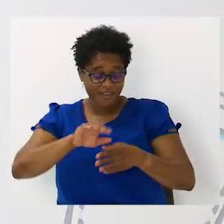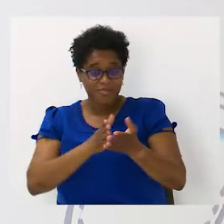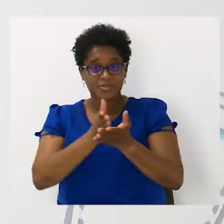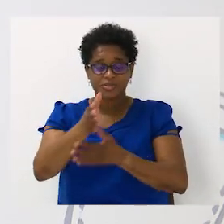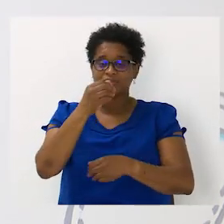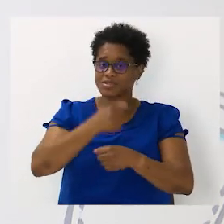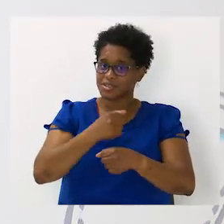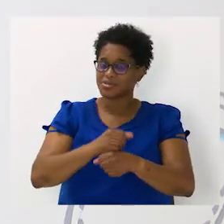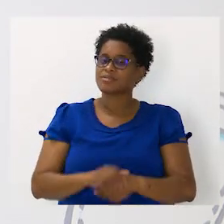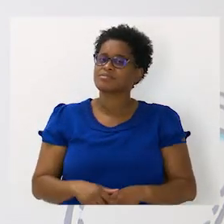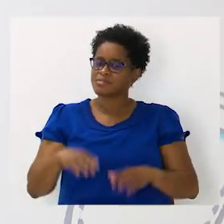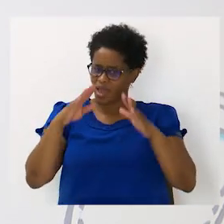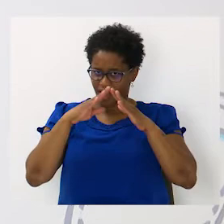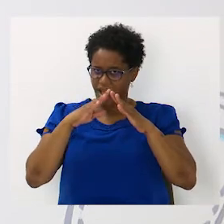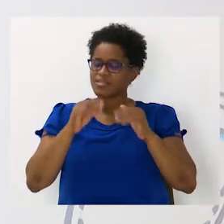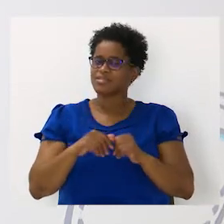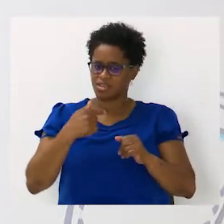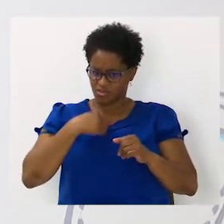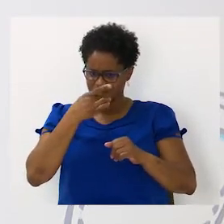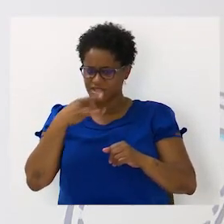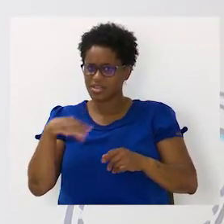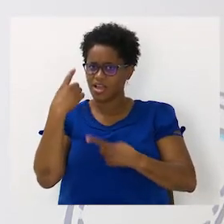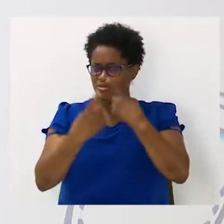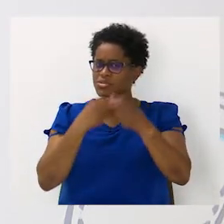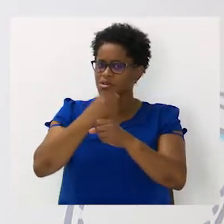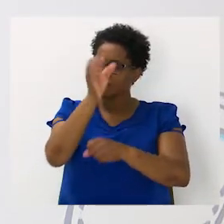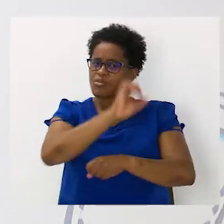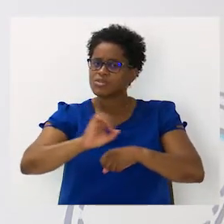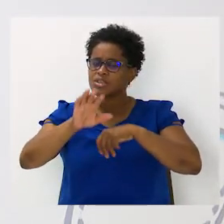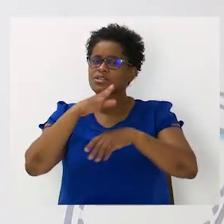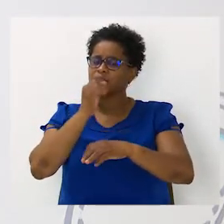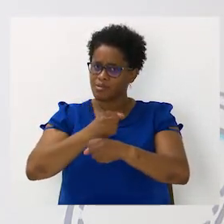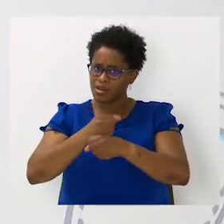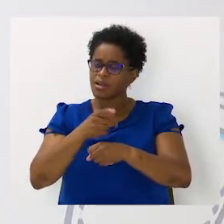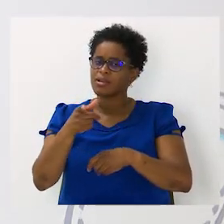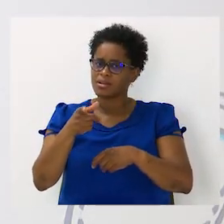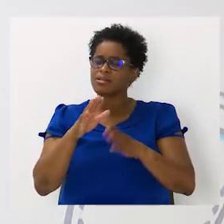com exercícios para casa. Vou deixar alguns exercícios para vocês praticarem